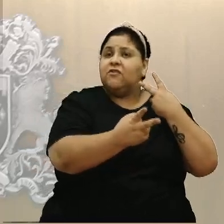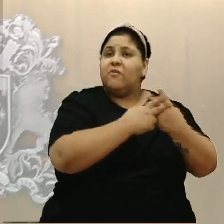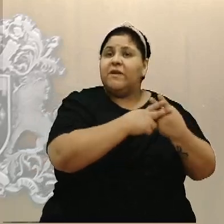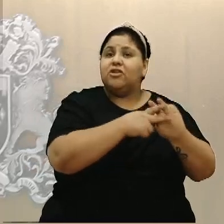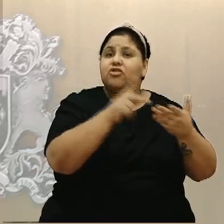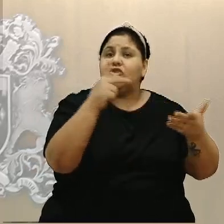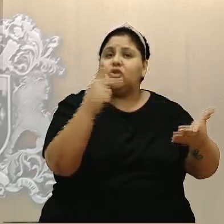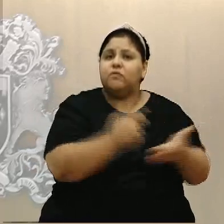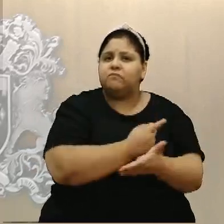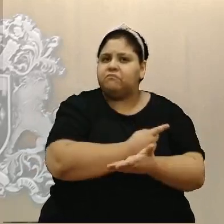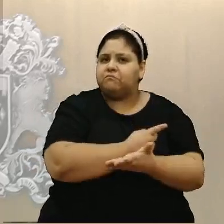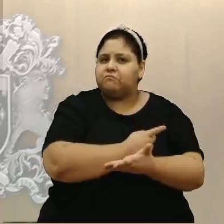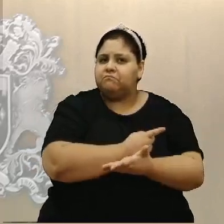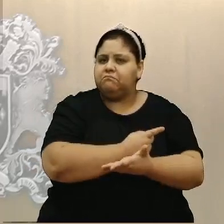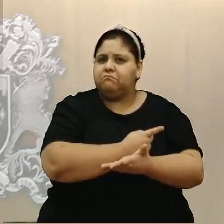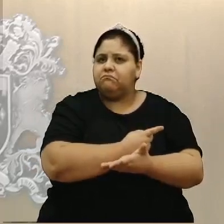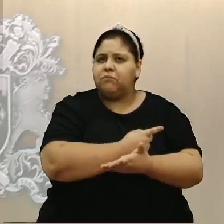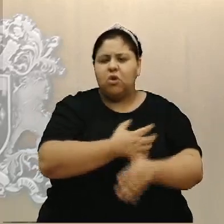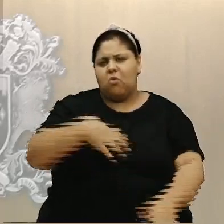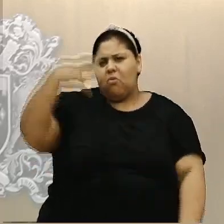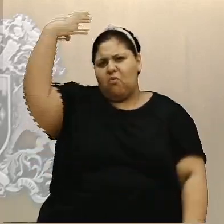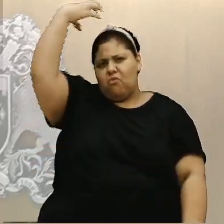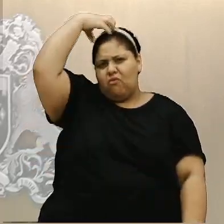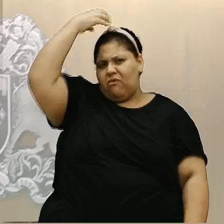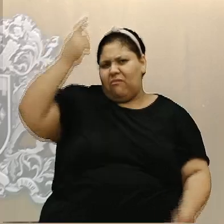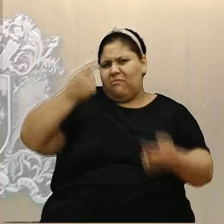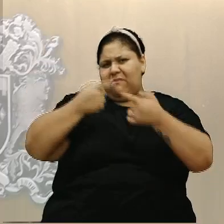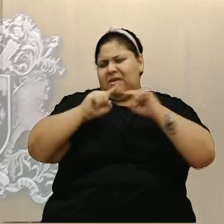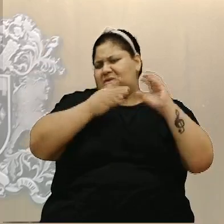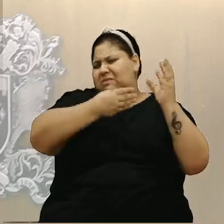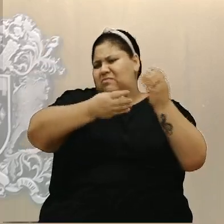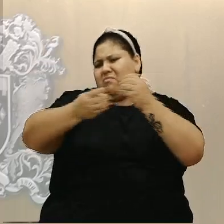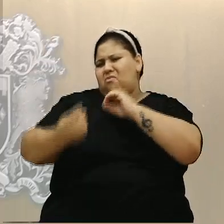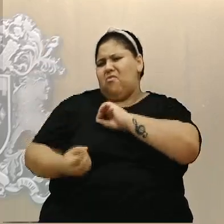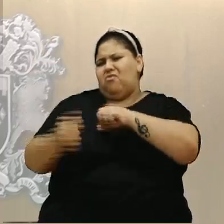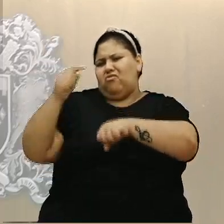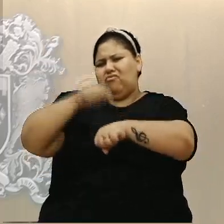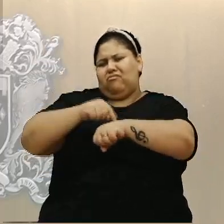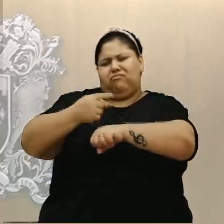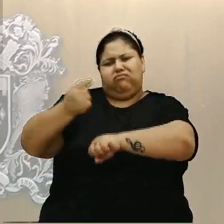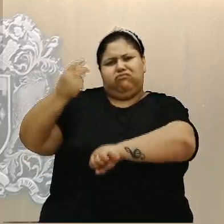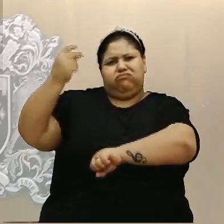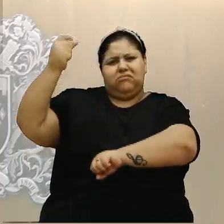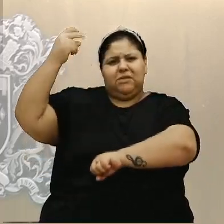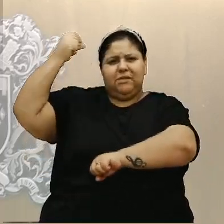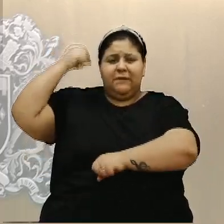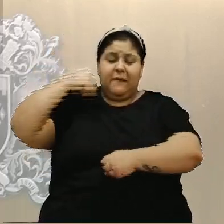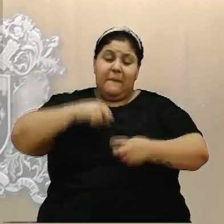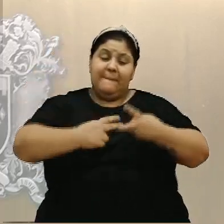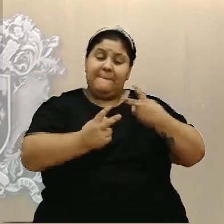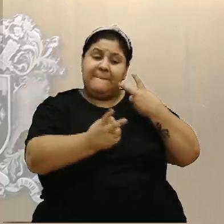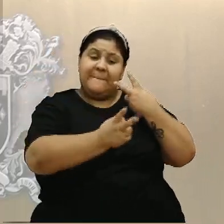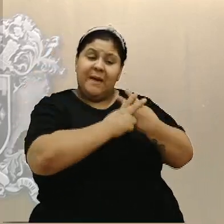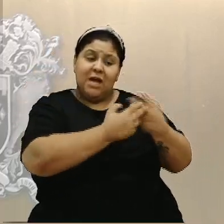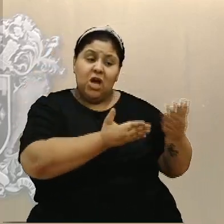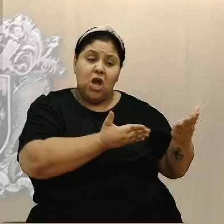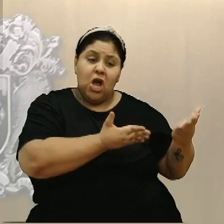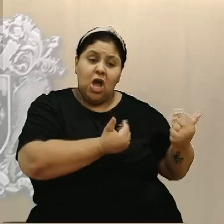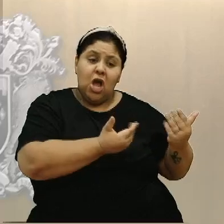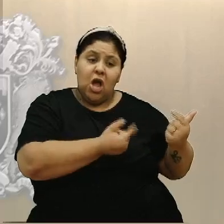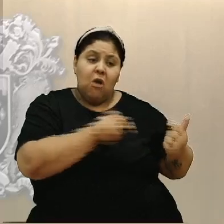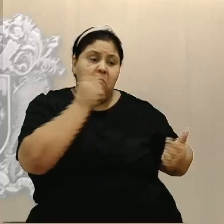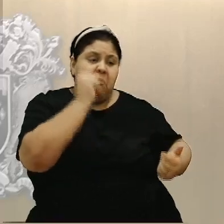indevidamente. Um rei, mas isso há muitos séculos atrás, prendeu um jovem acusando-o